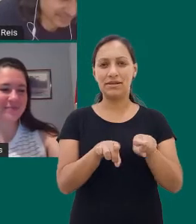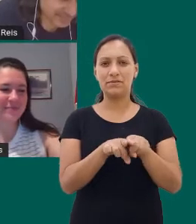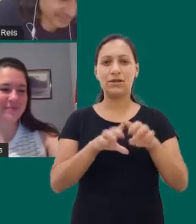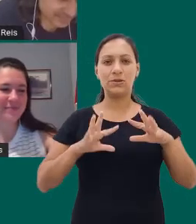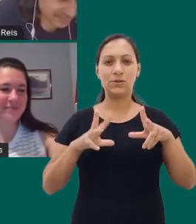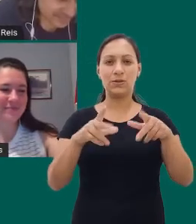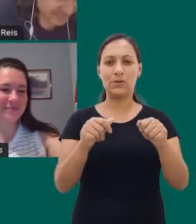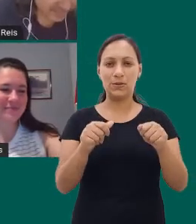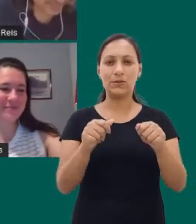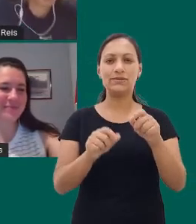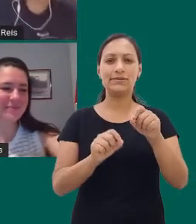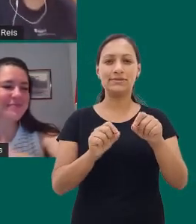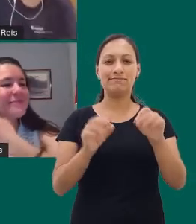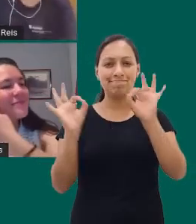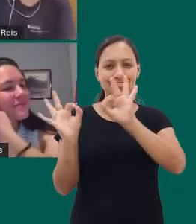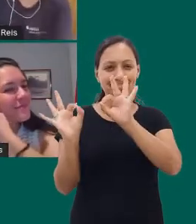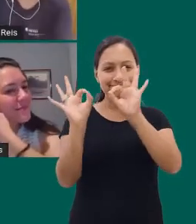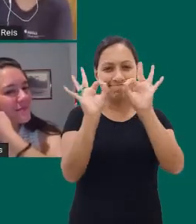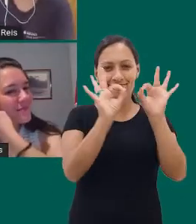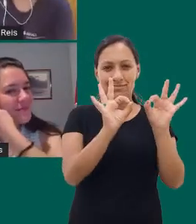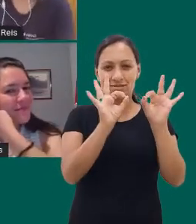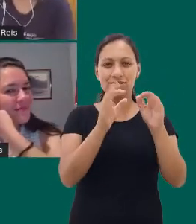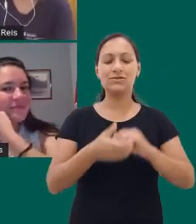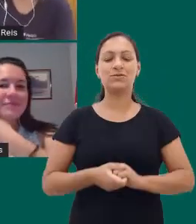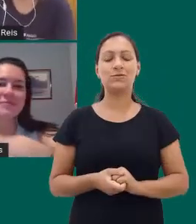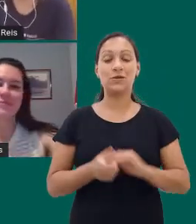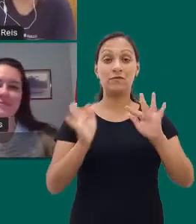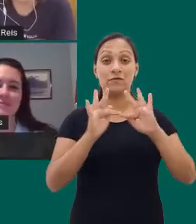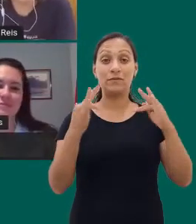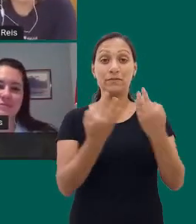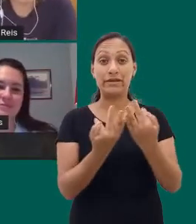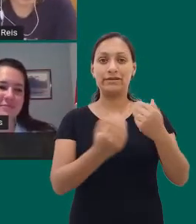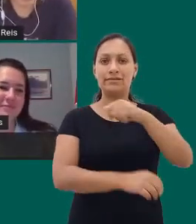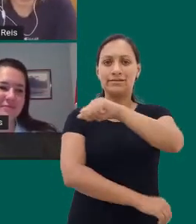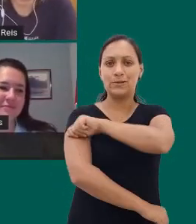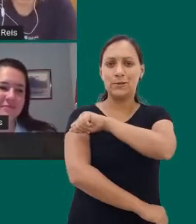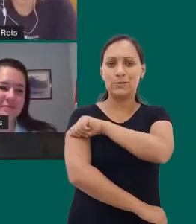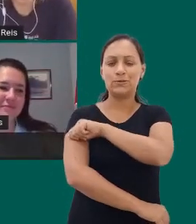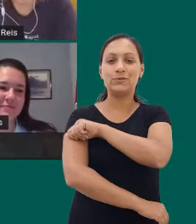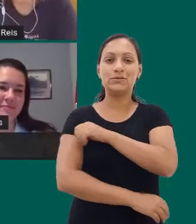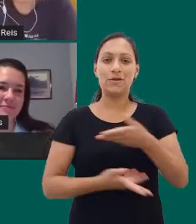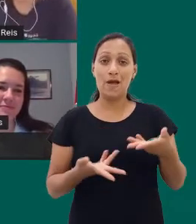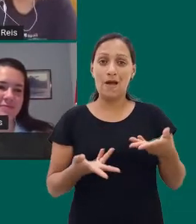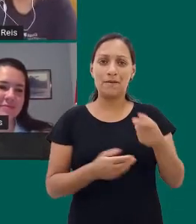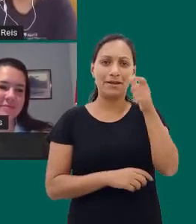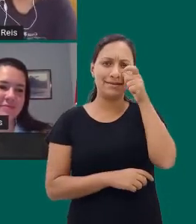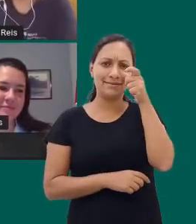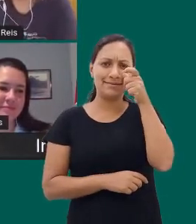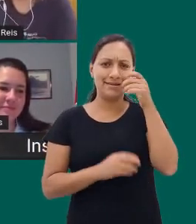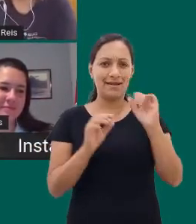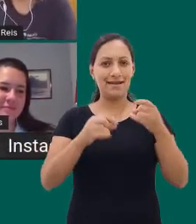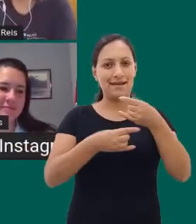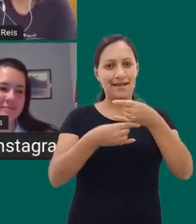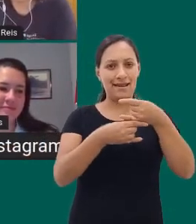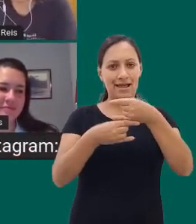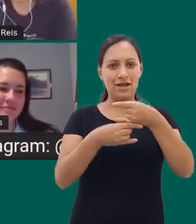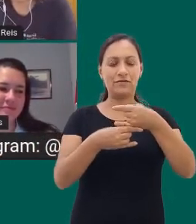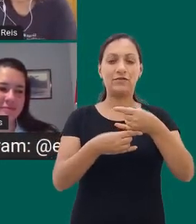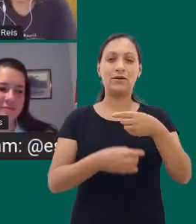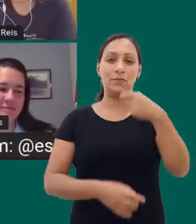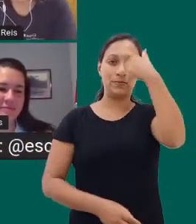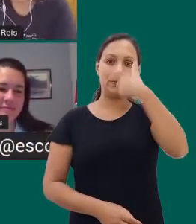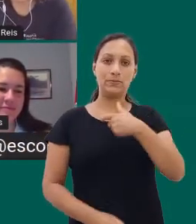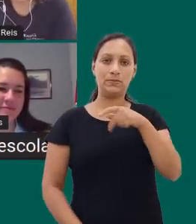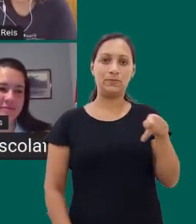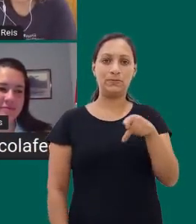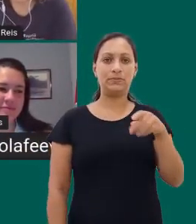mundo que está, todas as famílias e os estudantes também que estão assistindo a nossa live. Eu sou o professor Samuel, sou